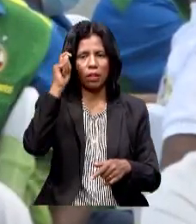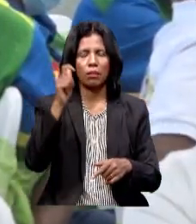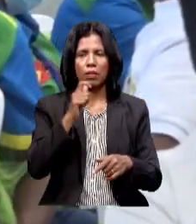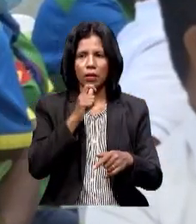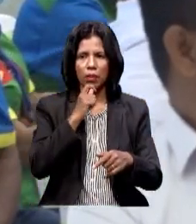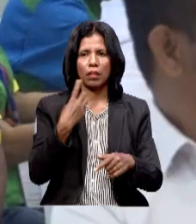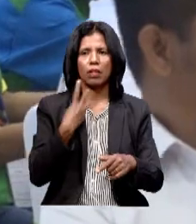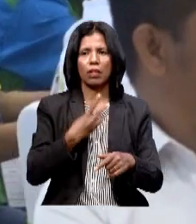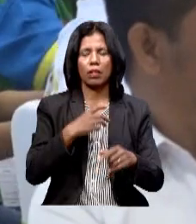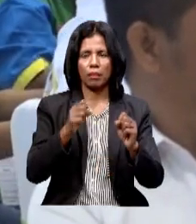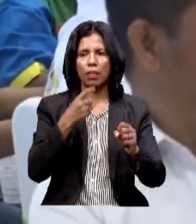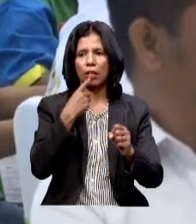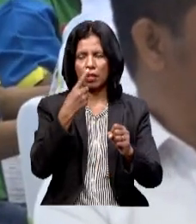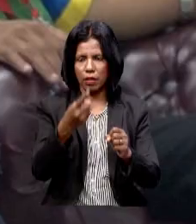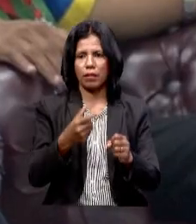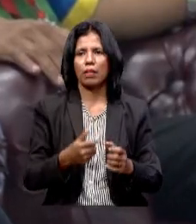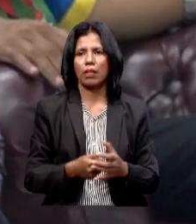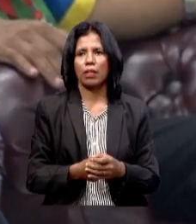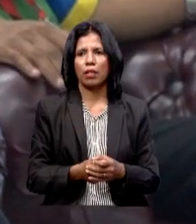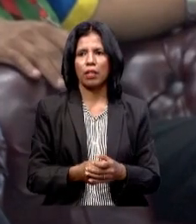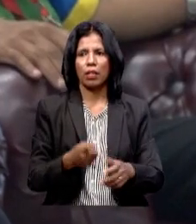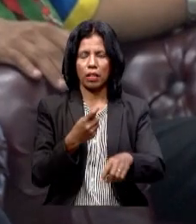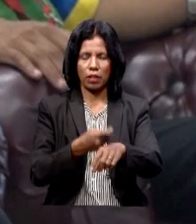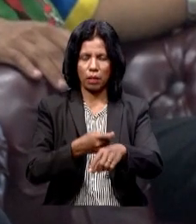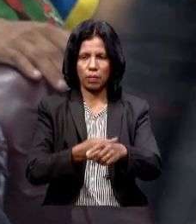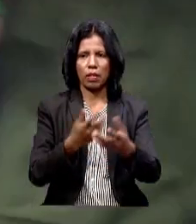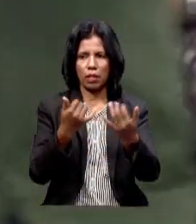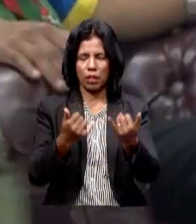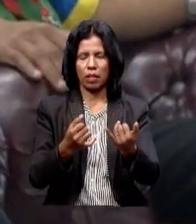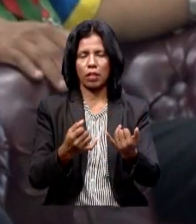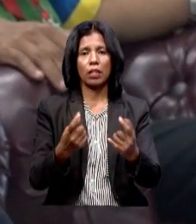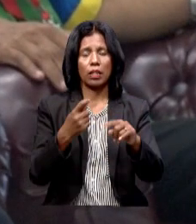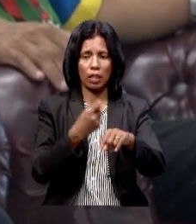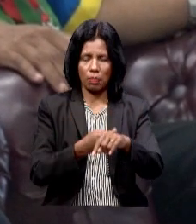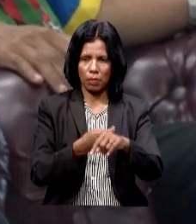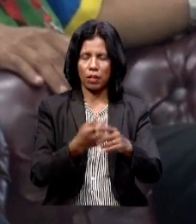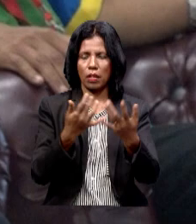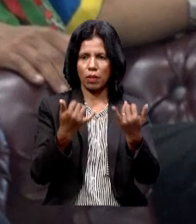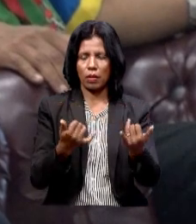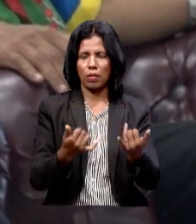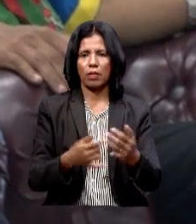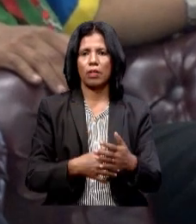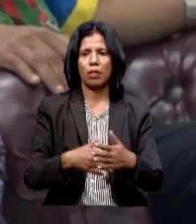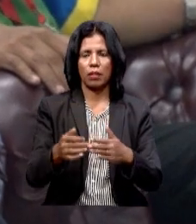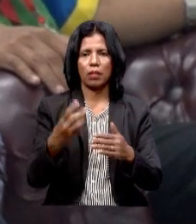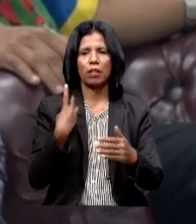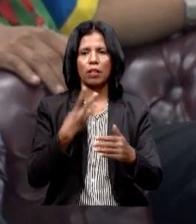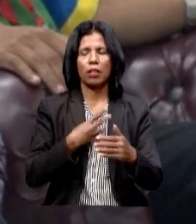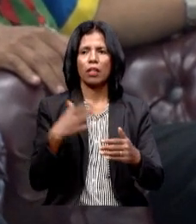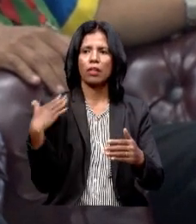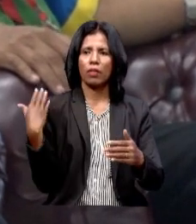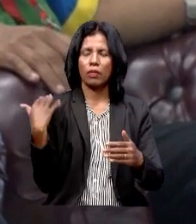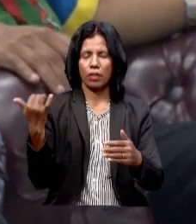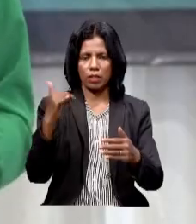E da bella gente cada vez. O momento de lei, o período de lei, da la Roma, e da foi usar a ser del